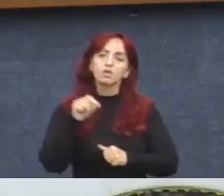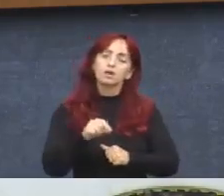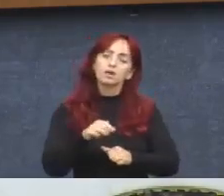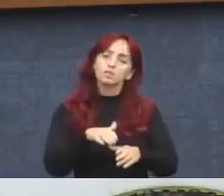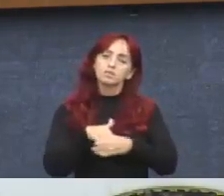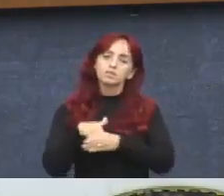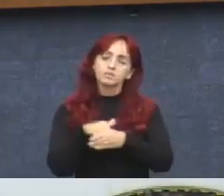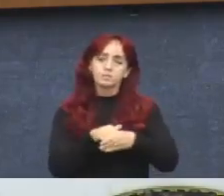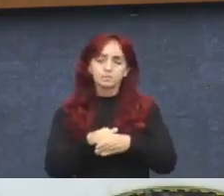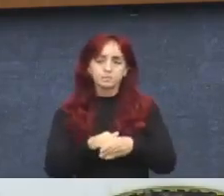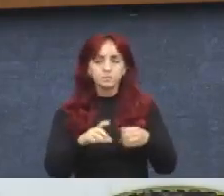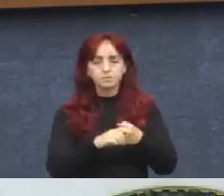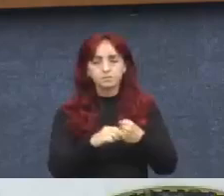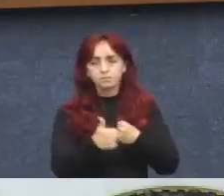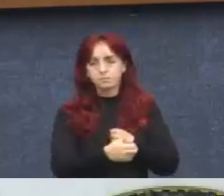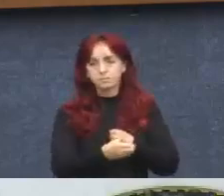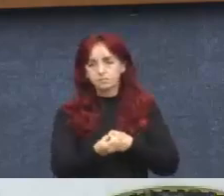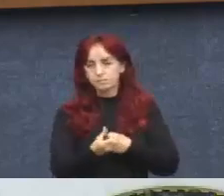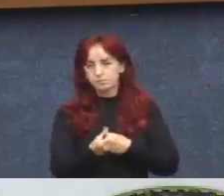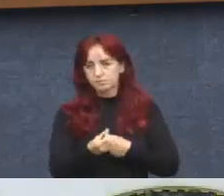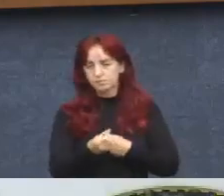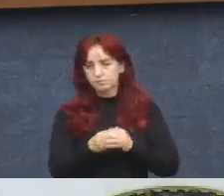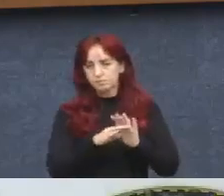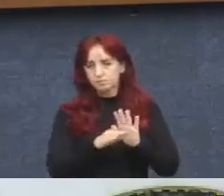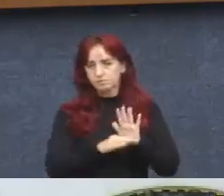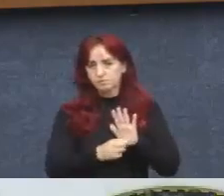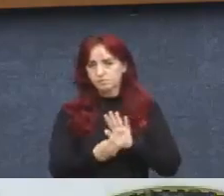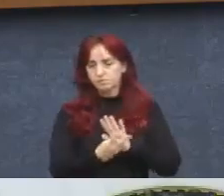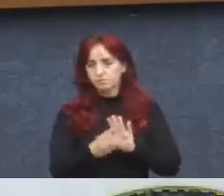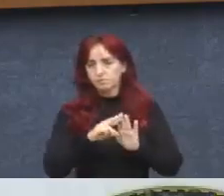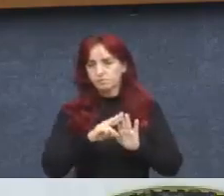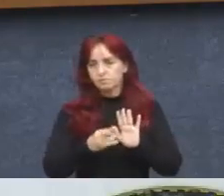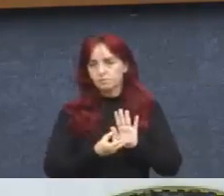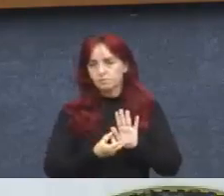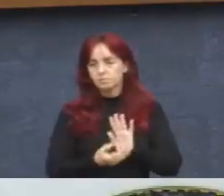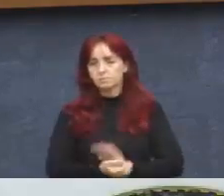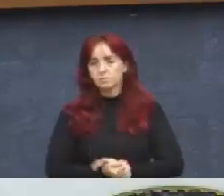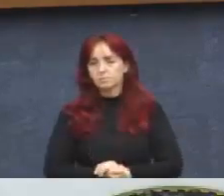no artigo 160, parágrafo 2º do Regimento Interno.